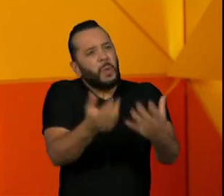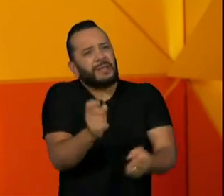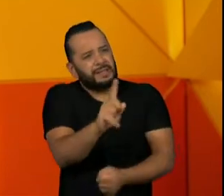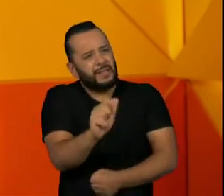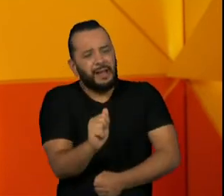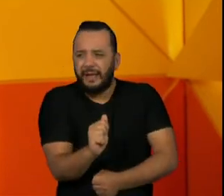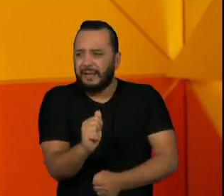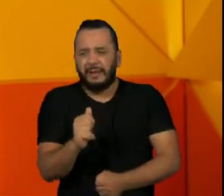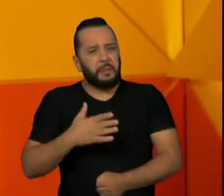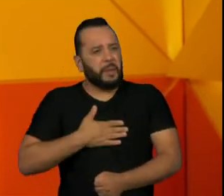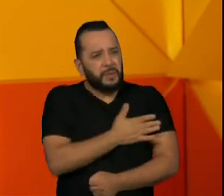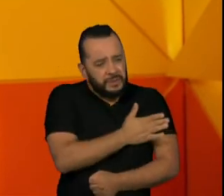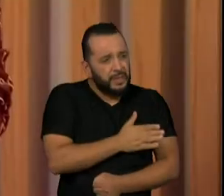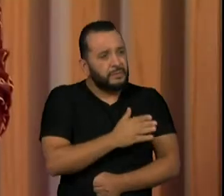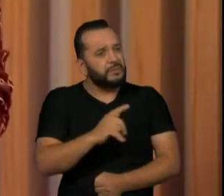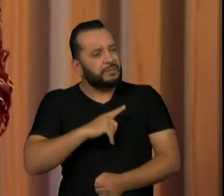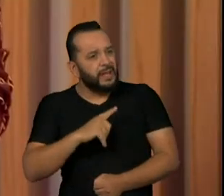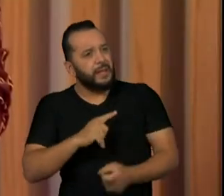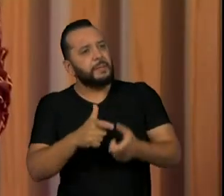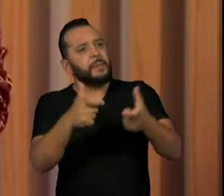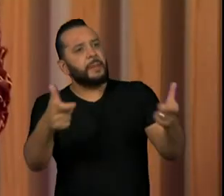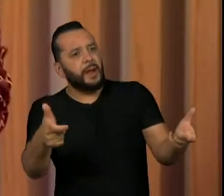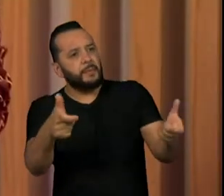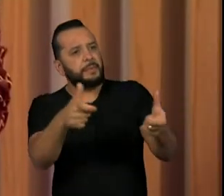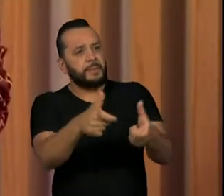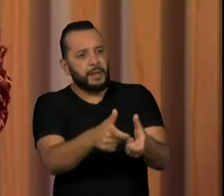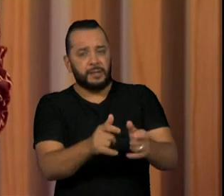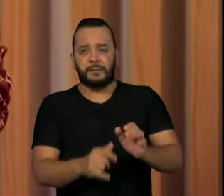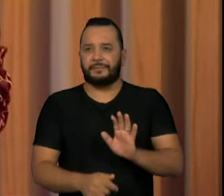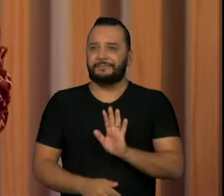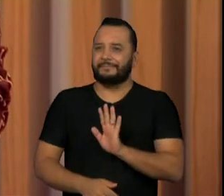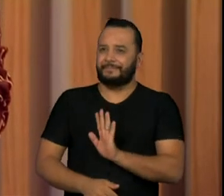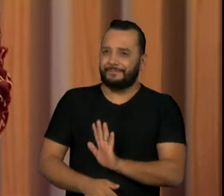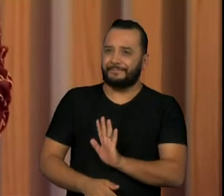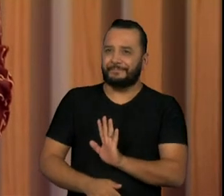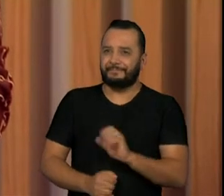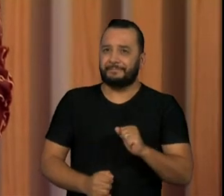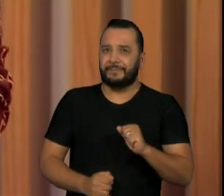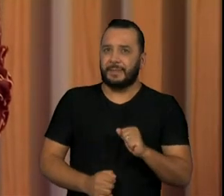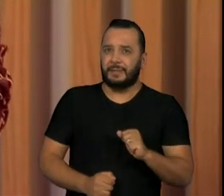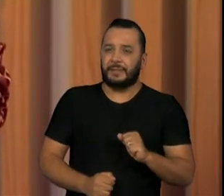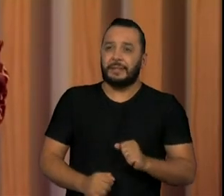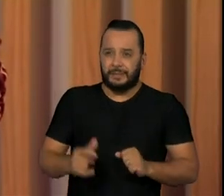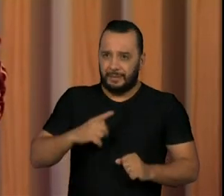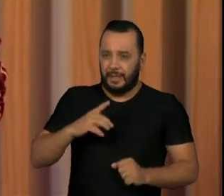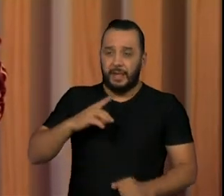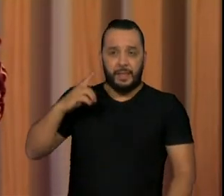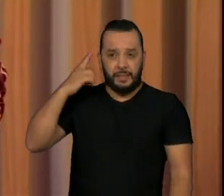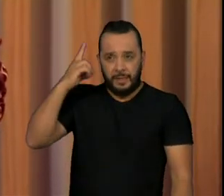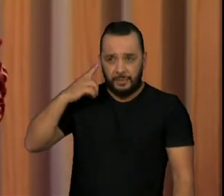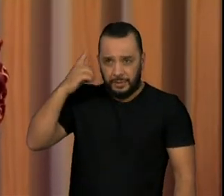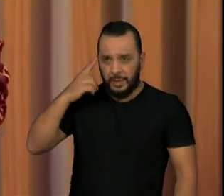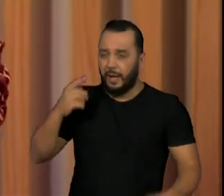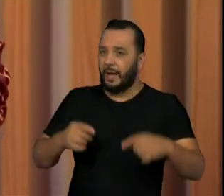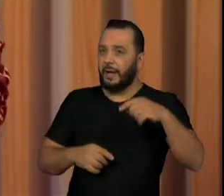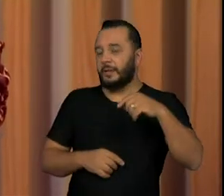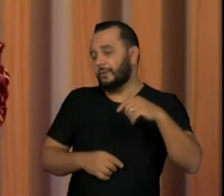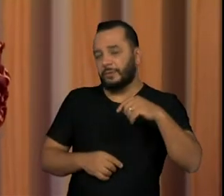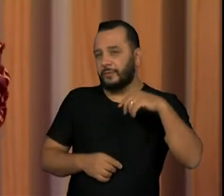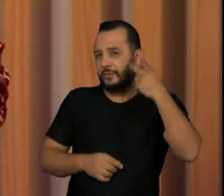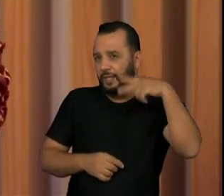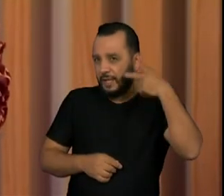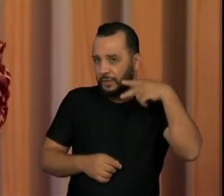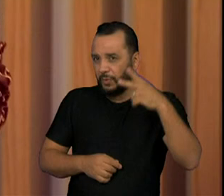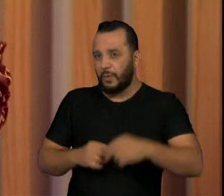vem crescendo, ela vem diminuindo. Olha, pelas mãos, não é de deputados e vereadores do Rio Grande do